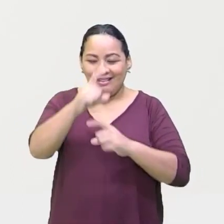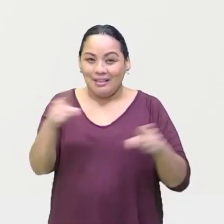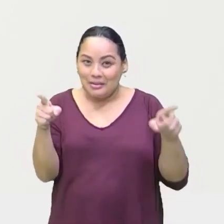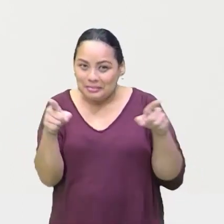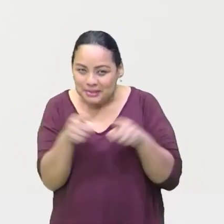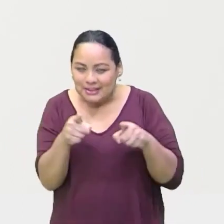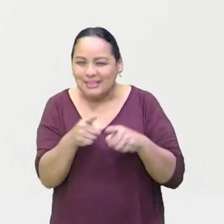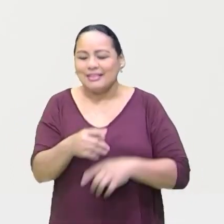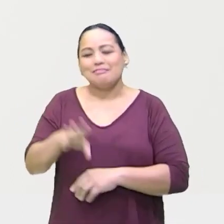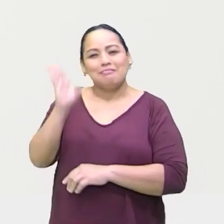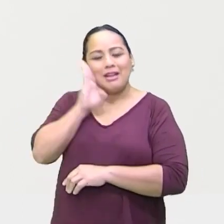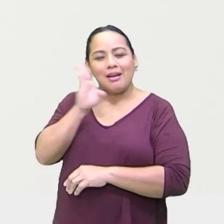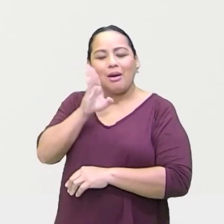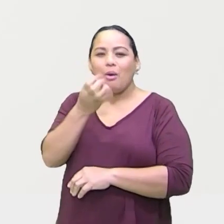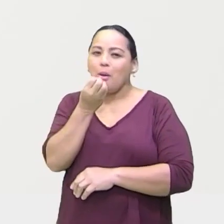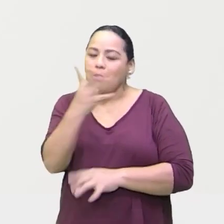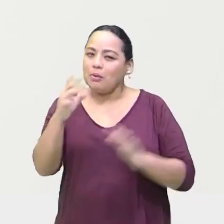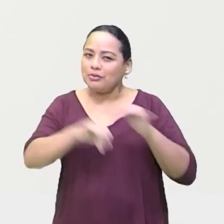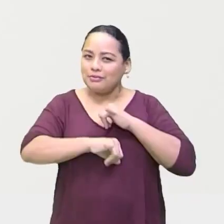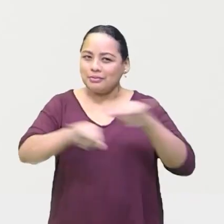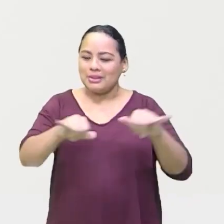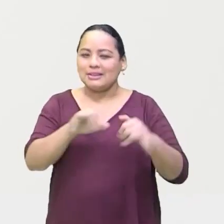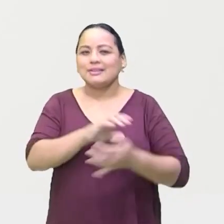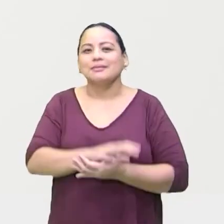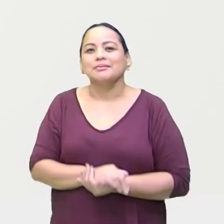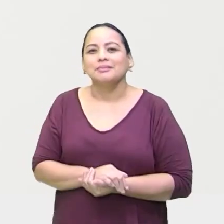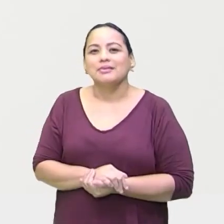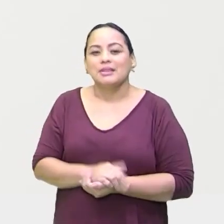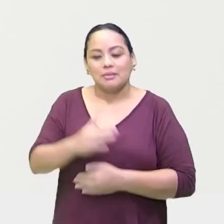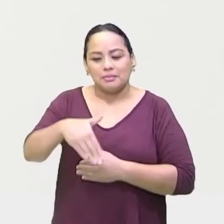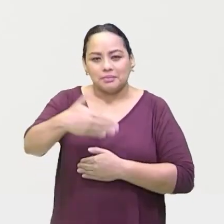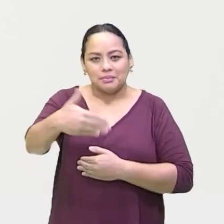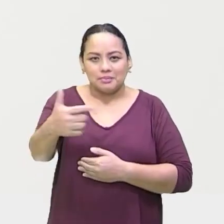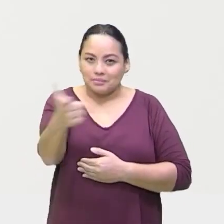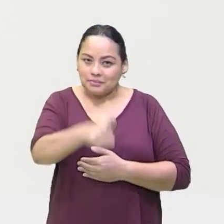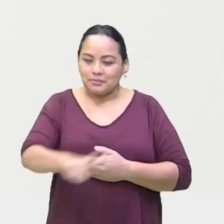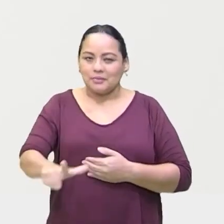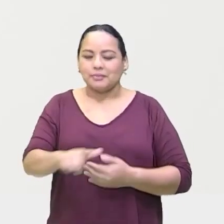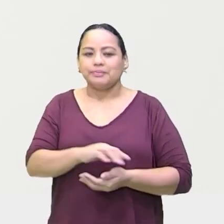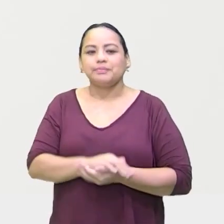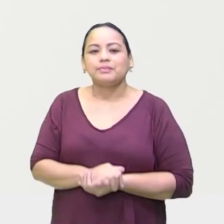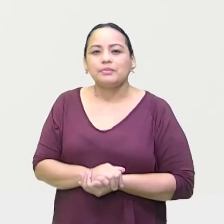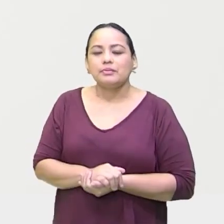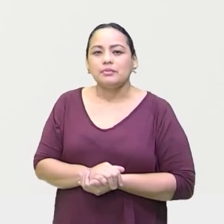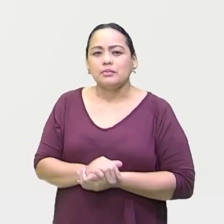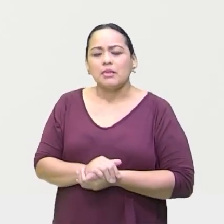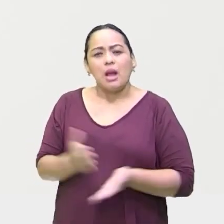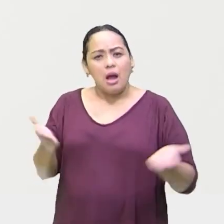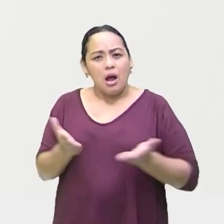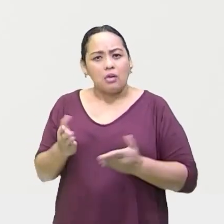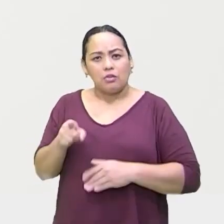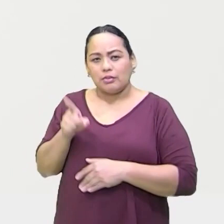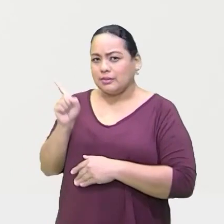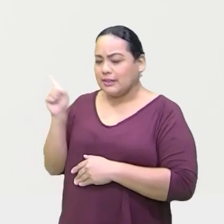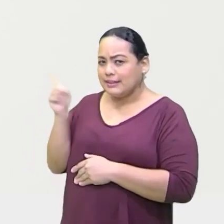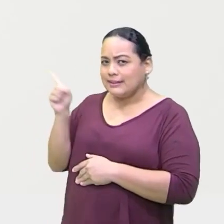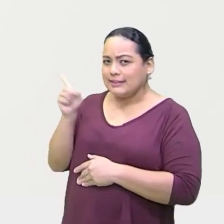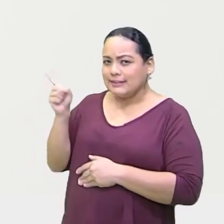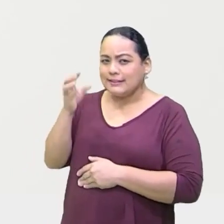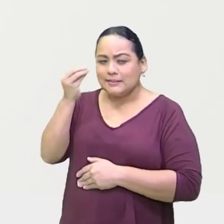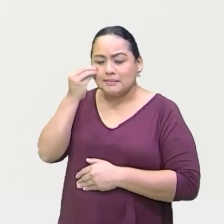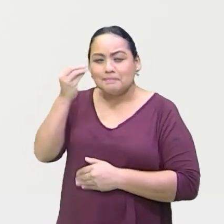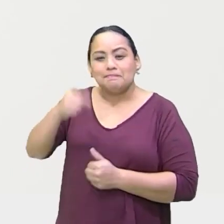que bacana, muito legal essa informação. Então, vamos avançar aqui. Quero mostrar para vocês, crianças, esse